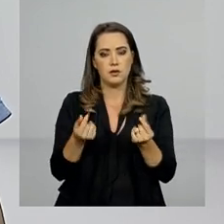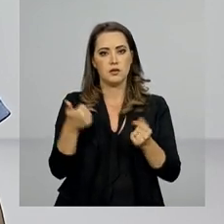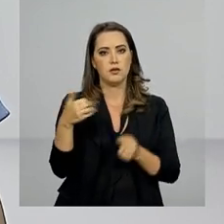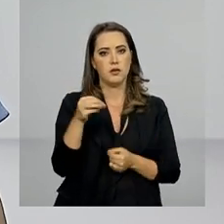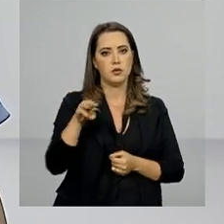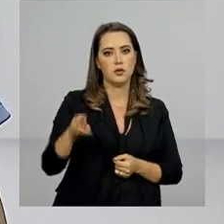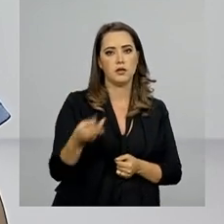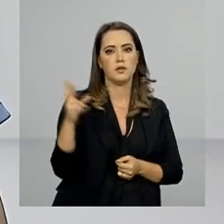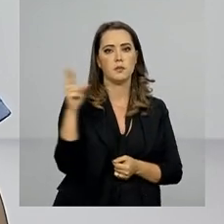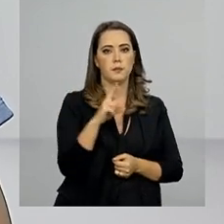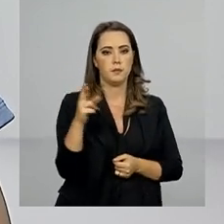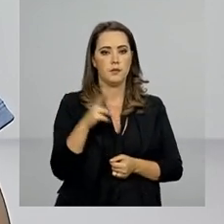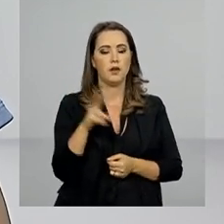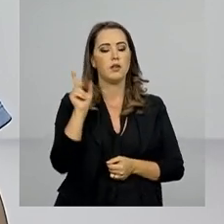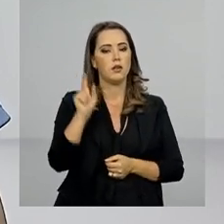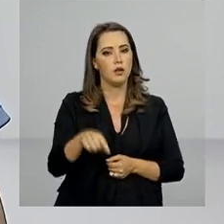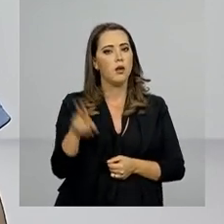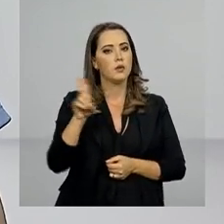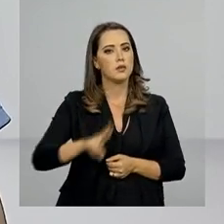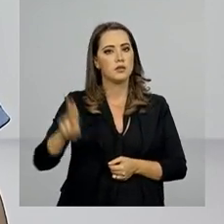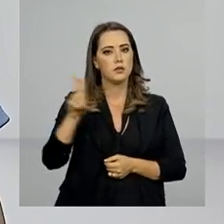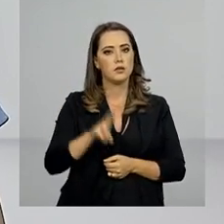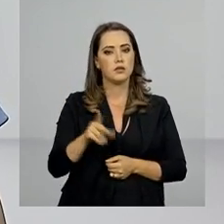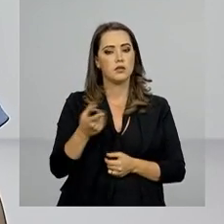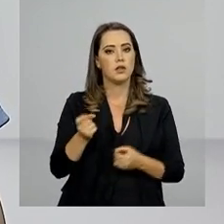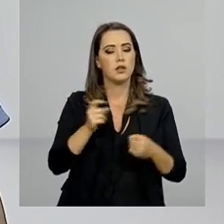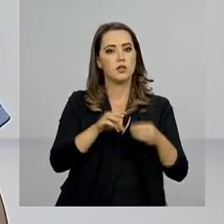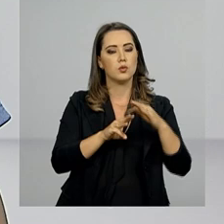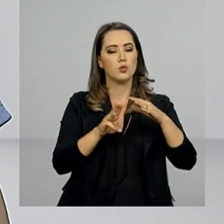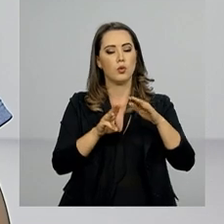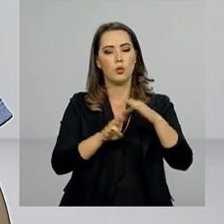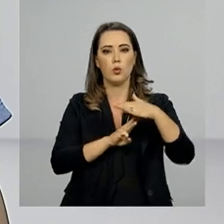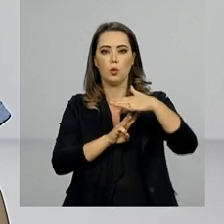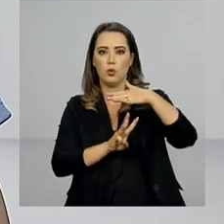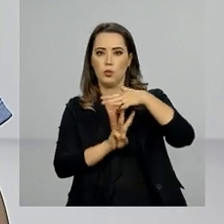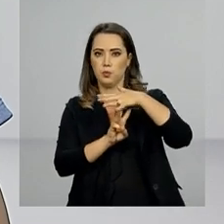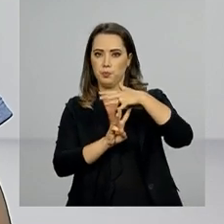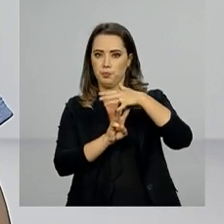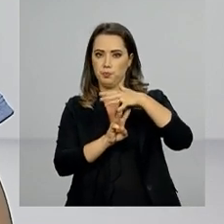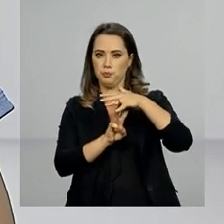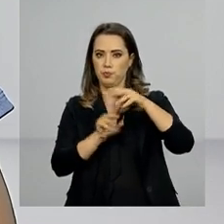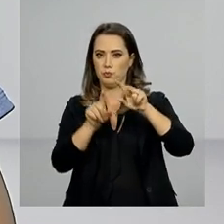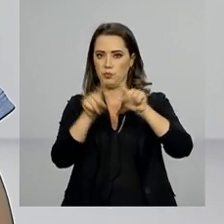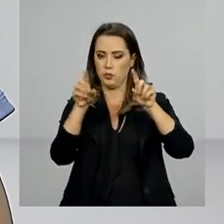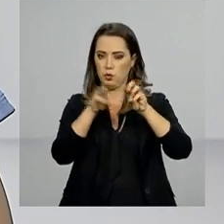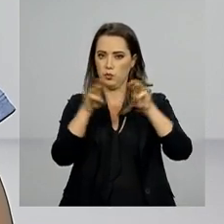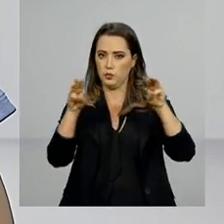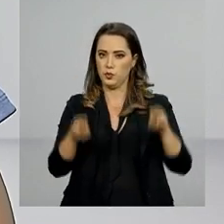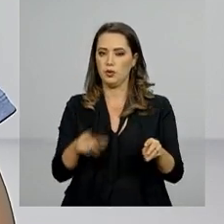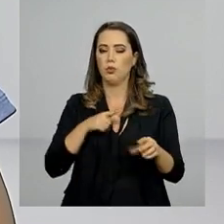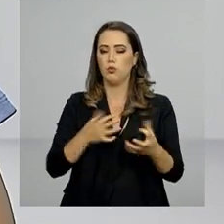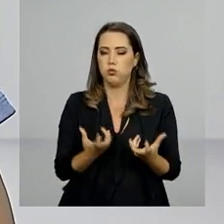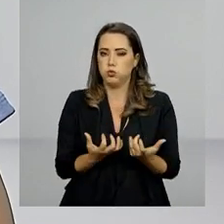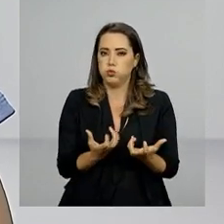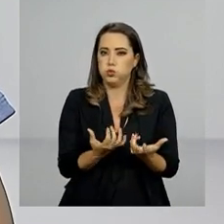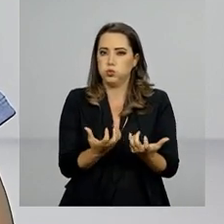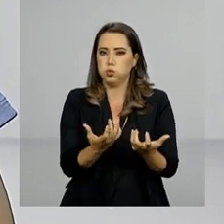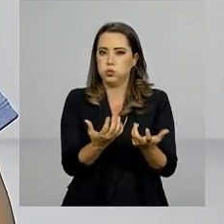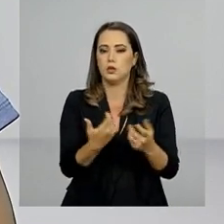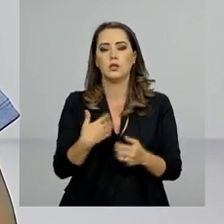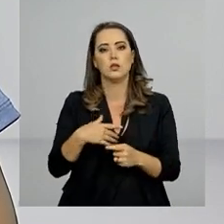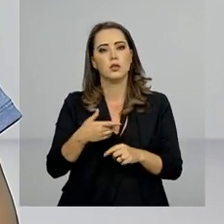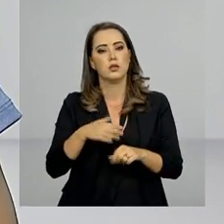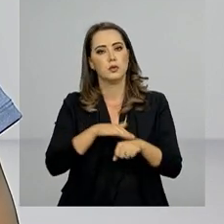10 milhões de reais que serão utilizados na recuperação do museu nacional do rio de janeiro atingido por um incêndio na noite